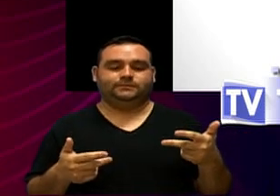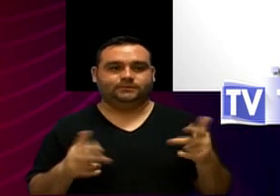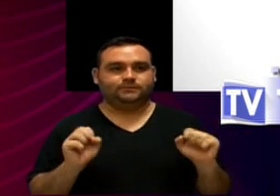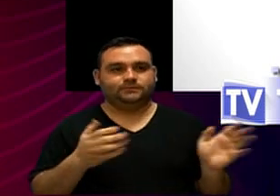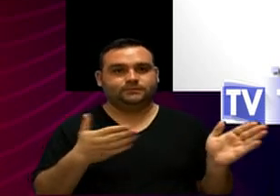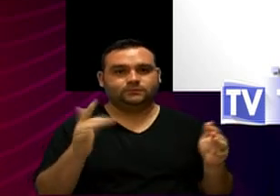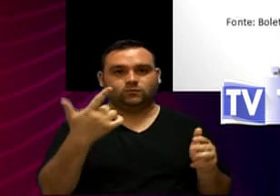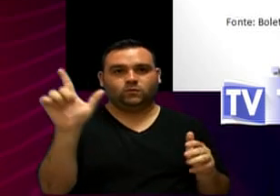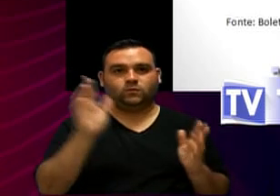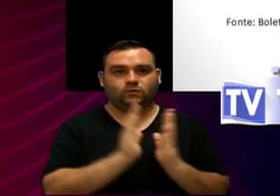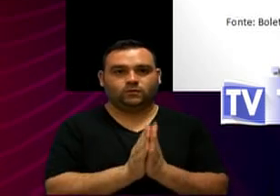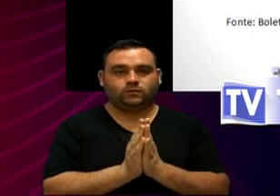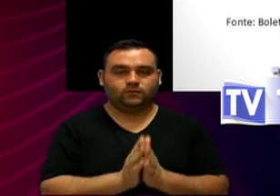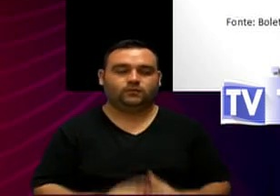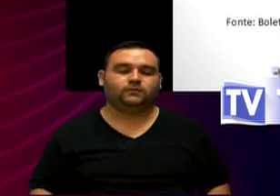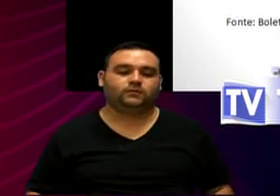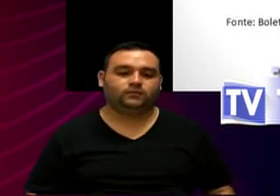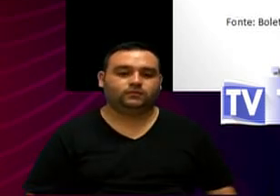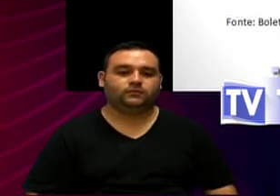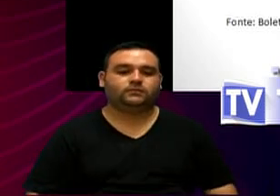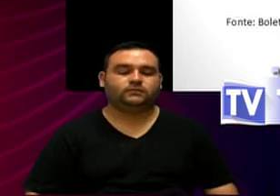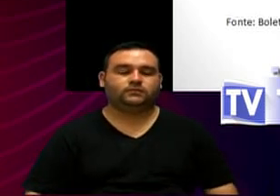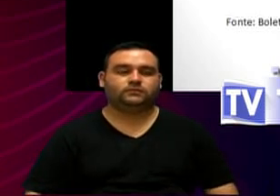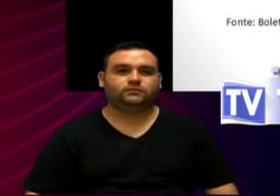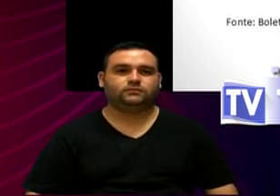Pode passar para o próximo, por favor, Ana.